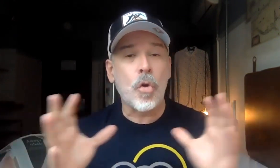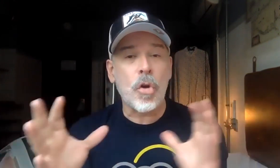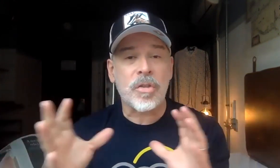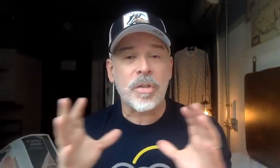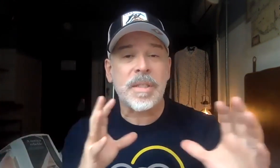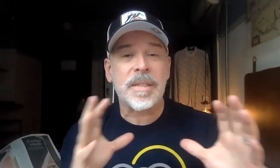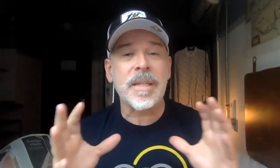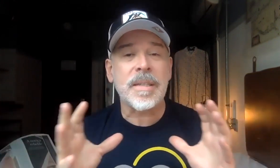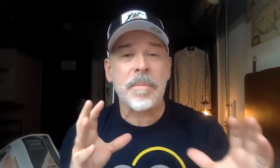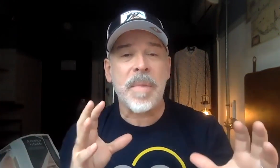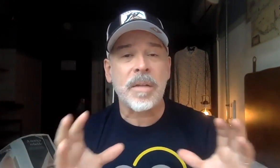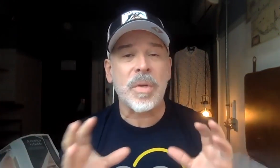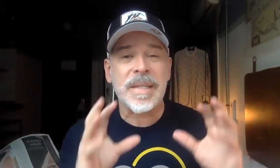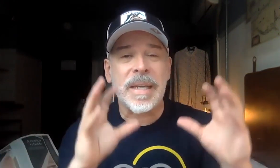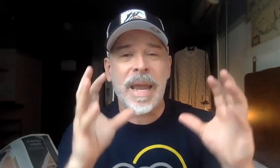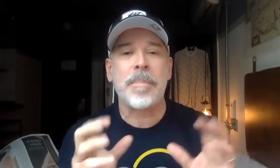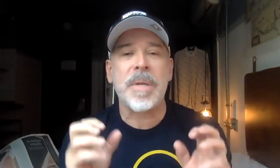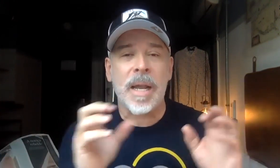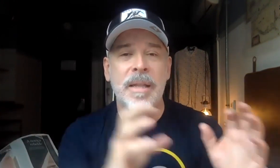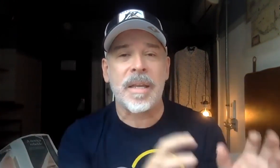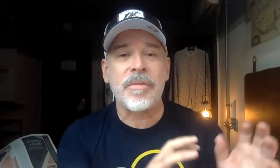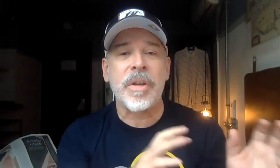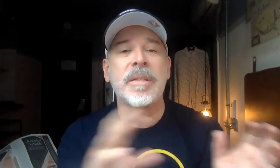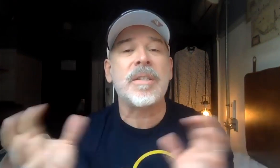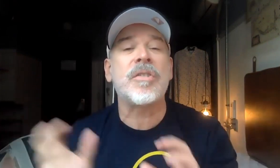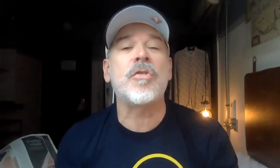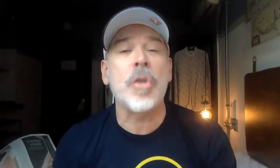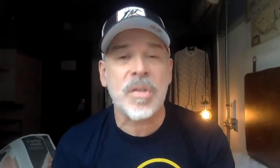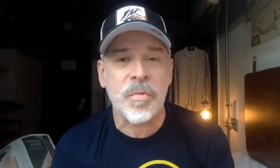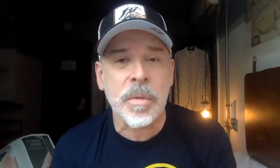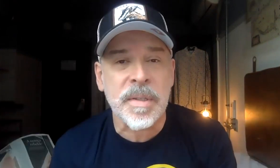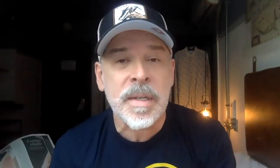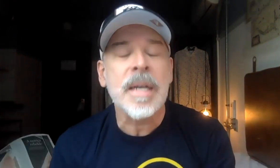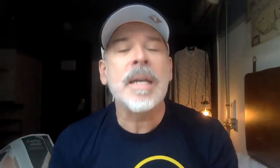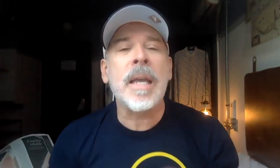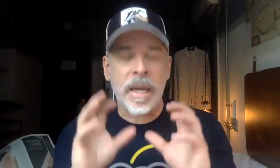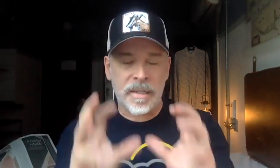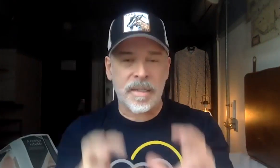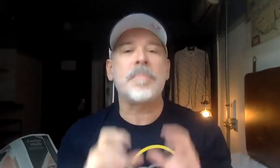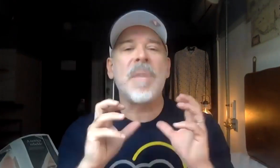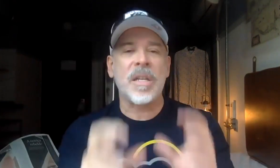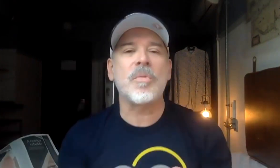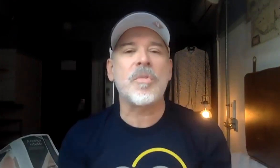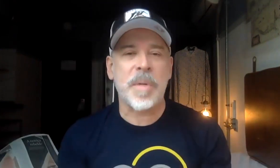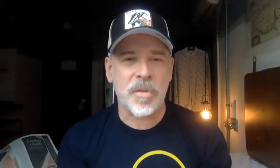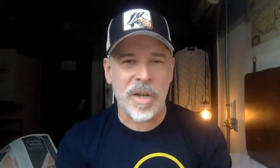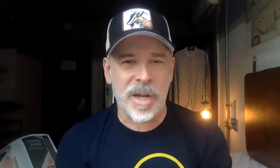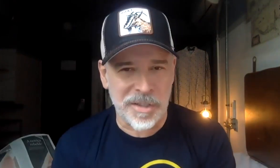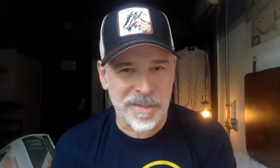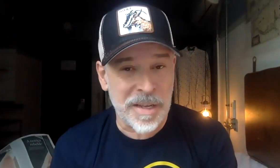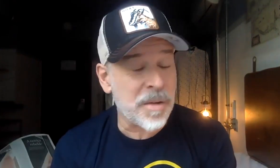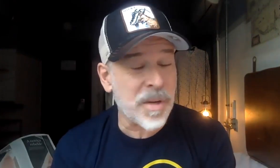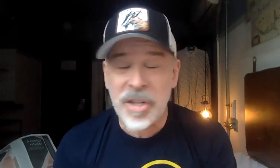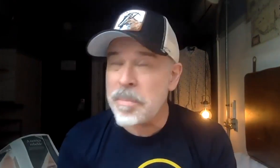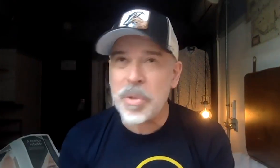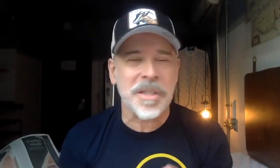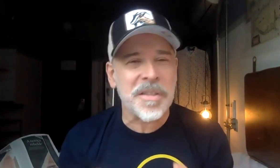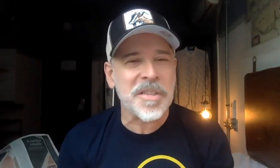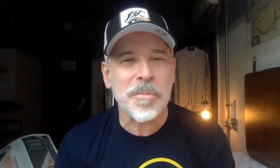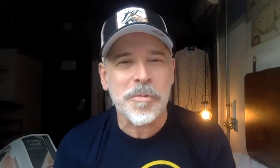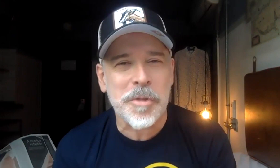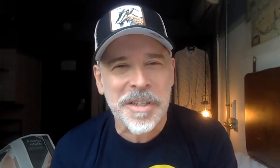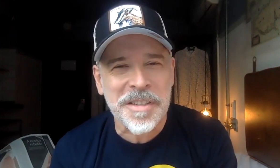esse fator de distanciamento, esse gap que ela teve entre esses dois filmes e esses mesmos personagens. Eu acho que